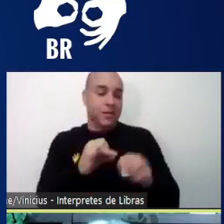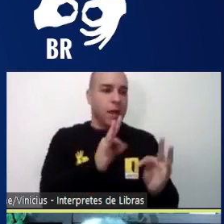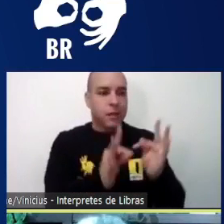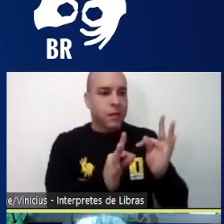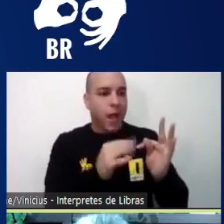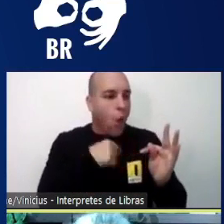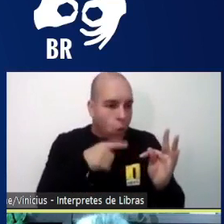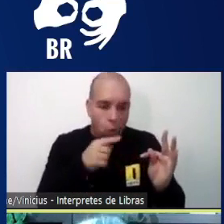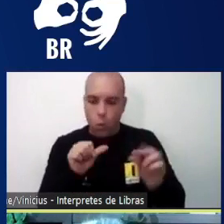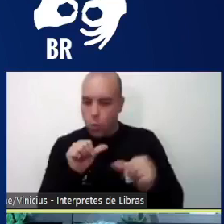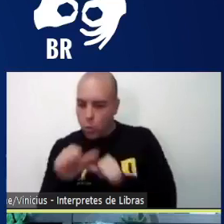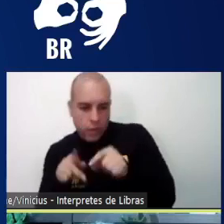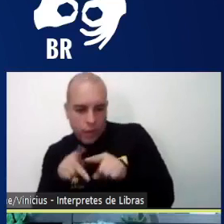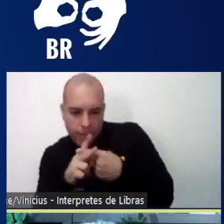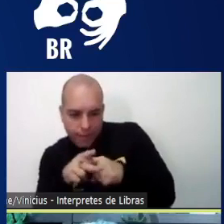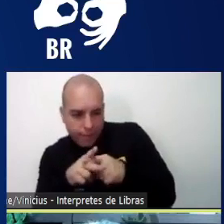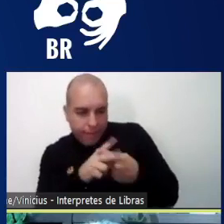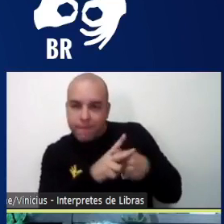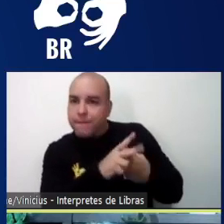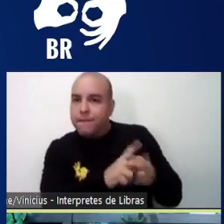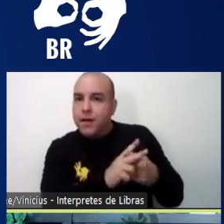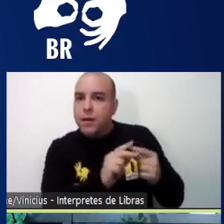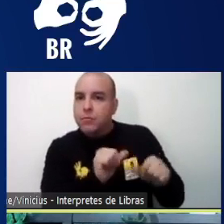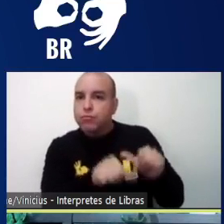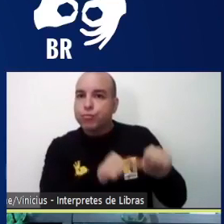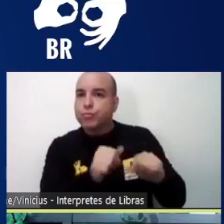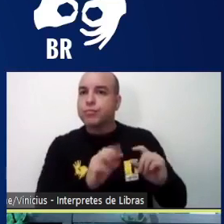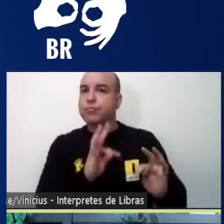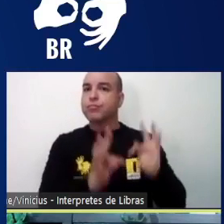processo evolutivo. E nós?